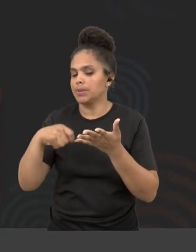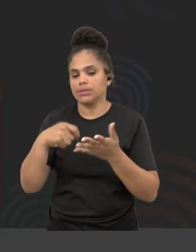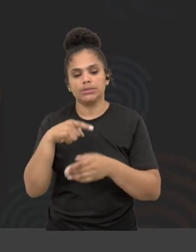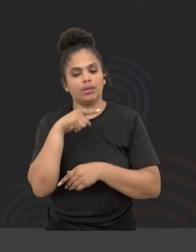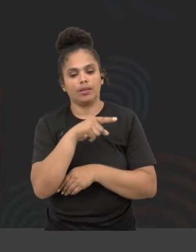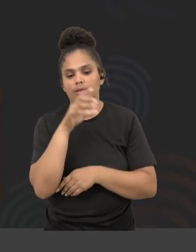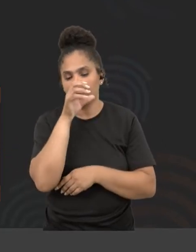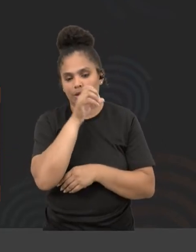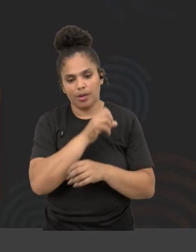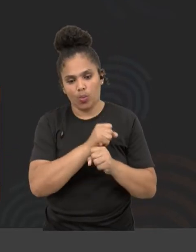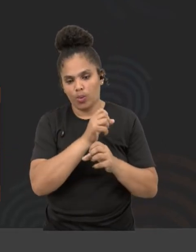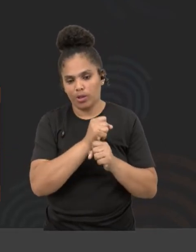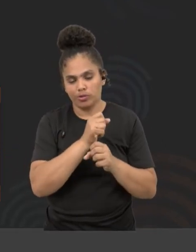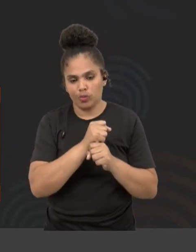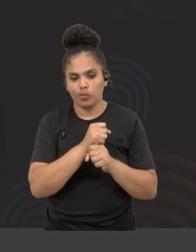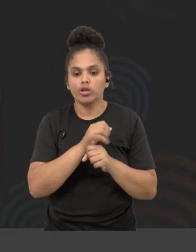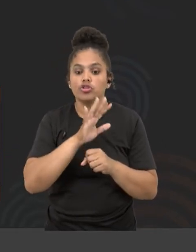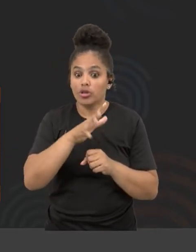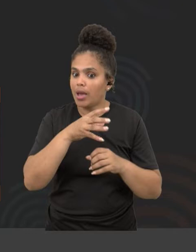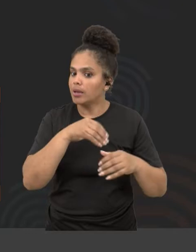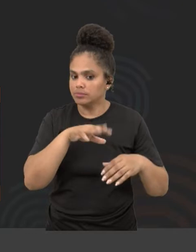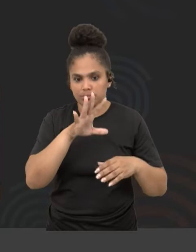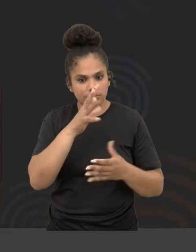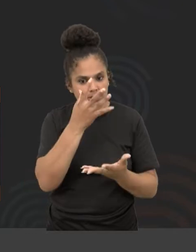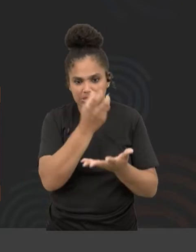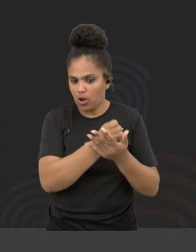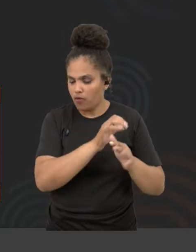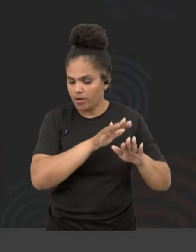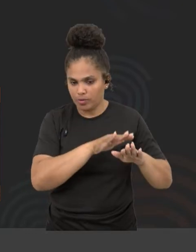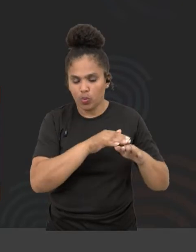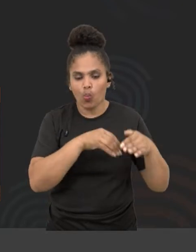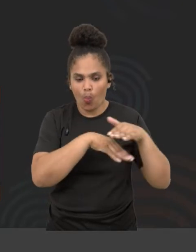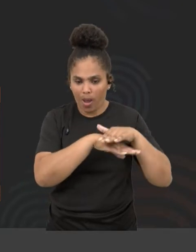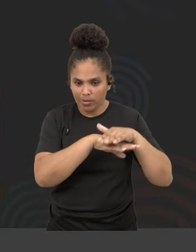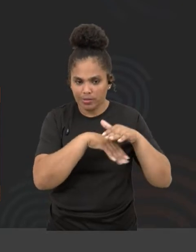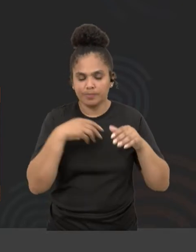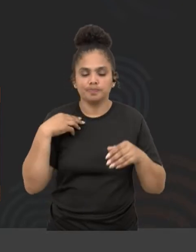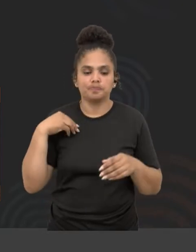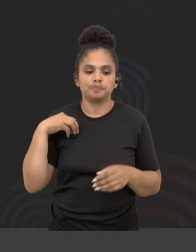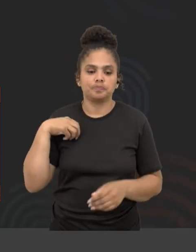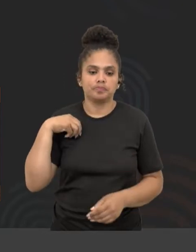Então, já salva essa calculadora aí para você.